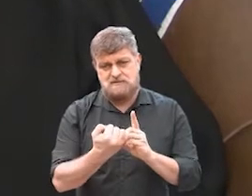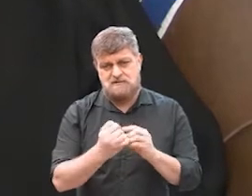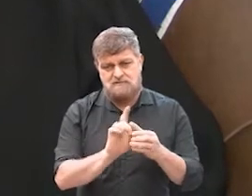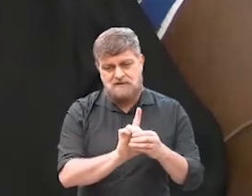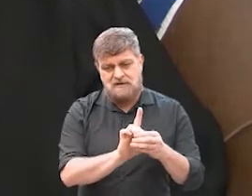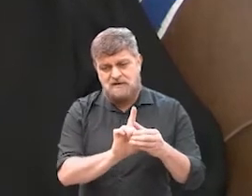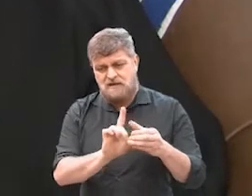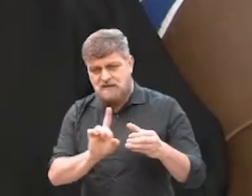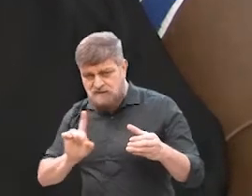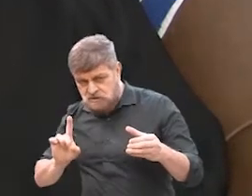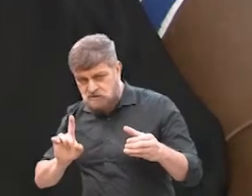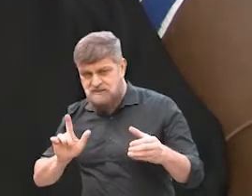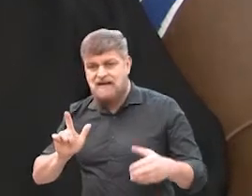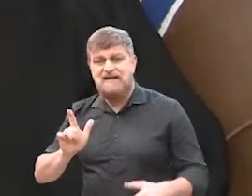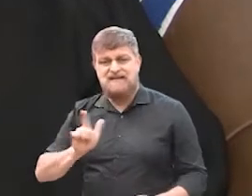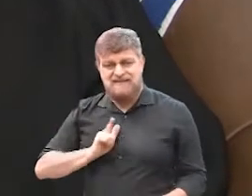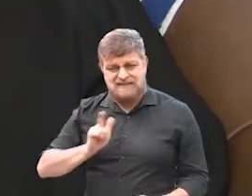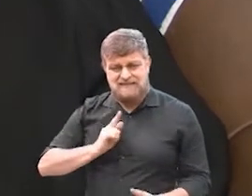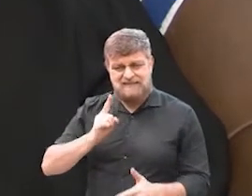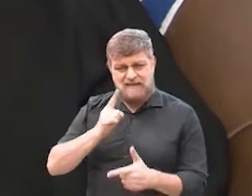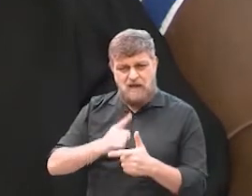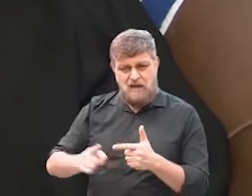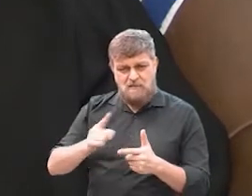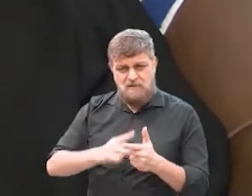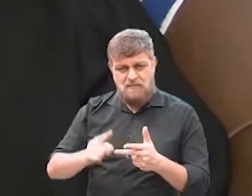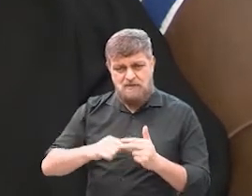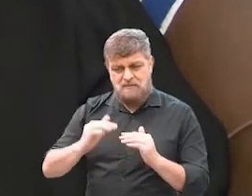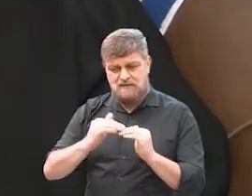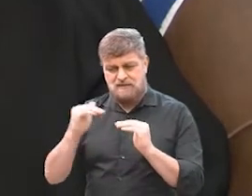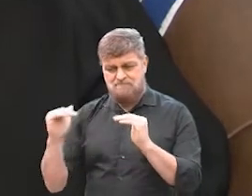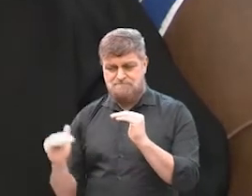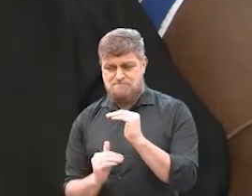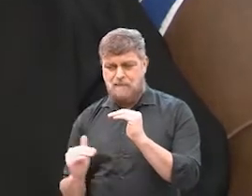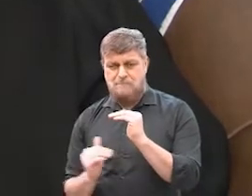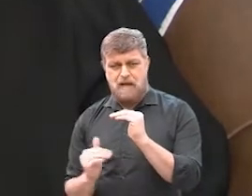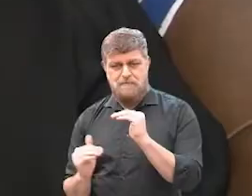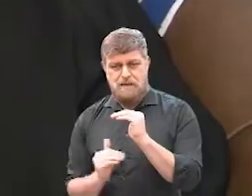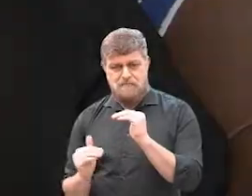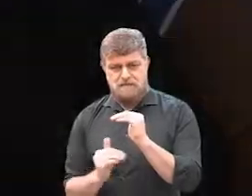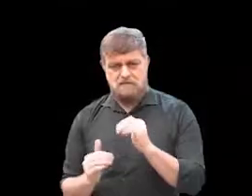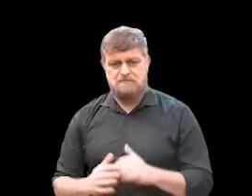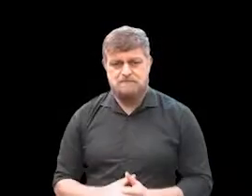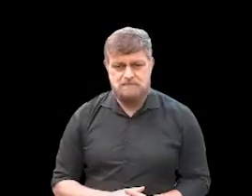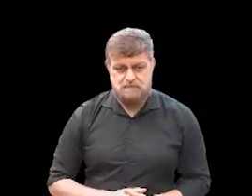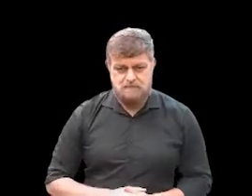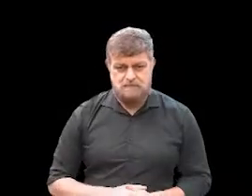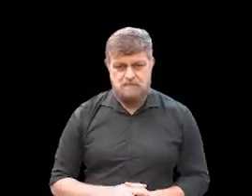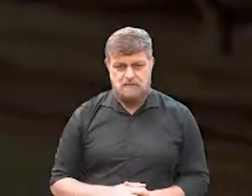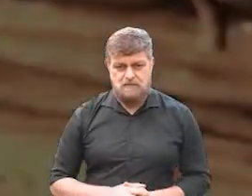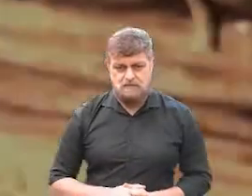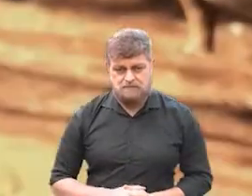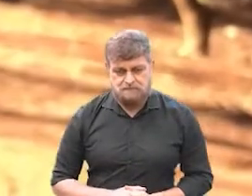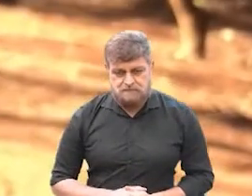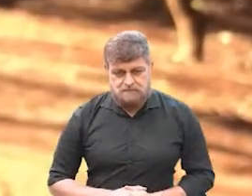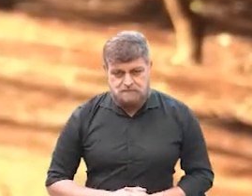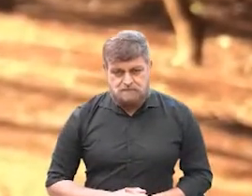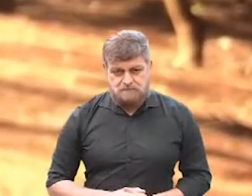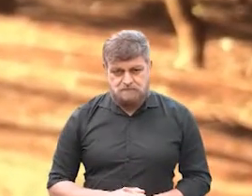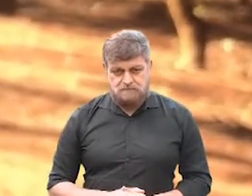psicossocial, ele já enfrenta um quadro de, vamos dizer, desvantagens, né?